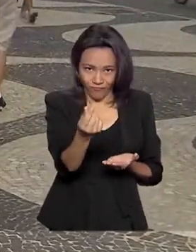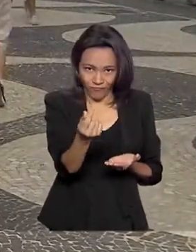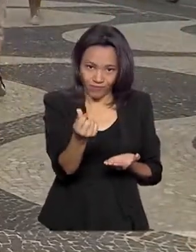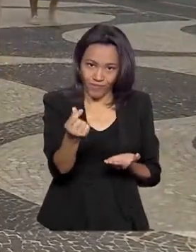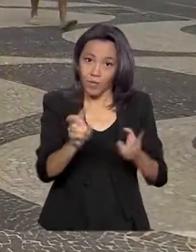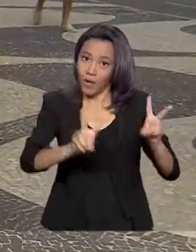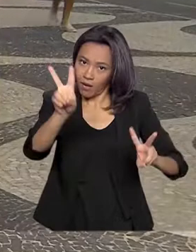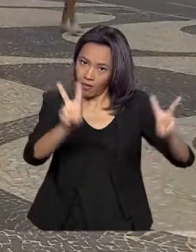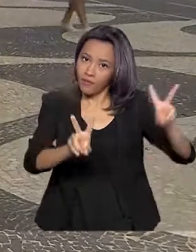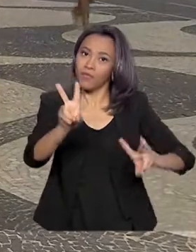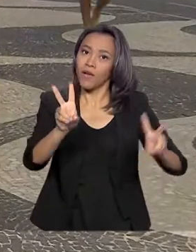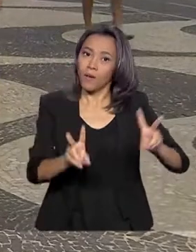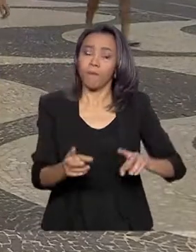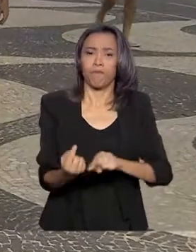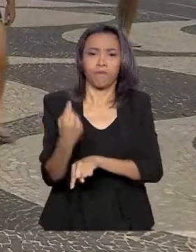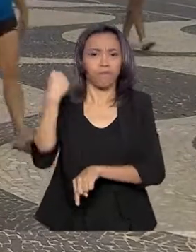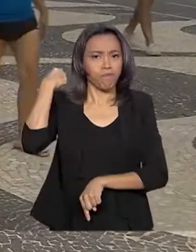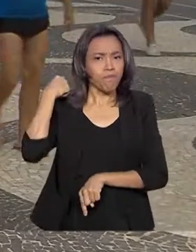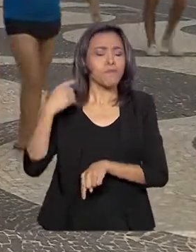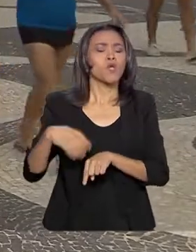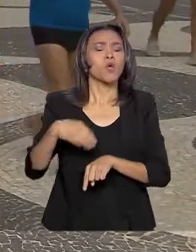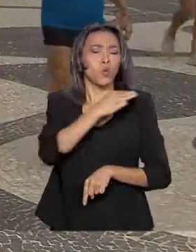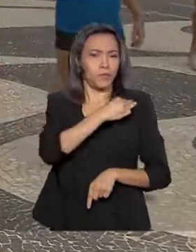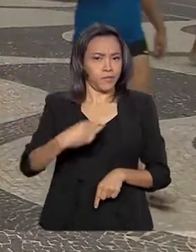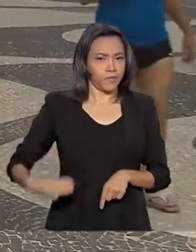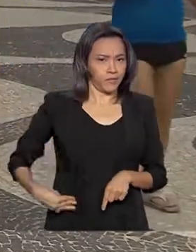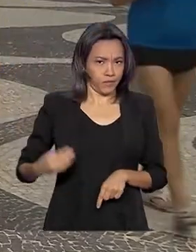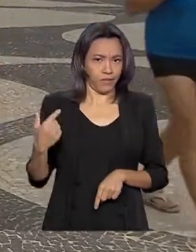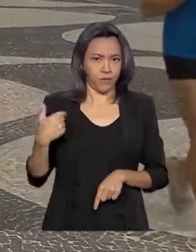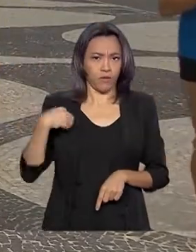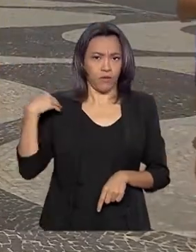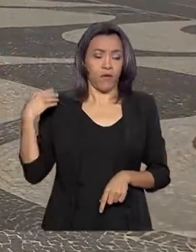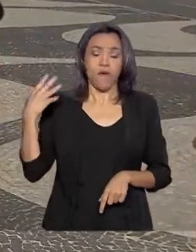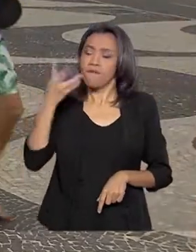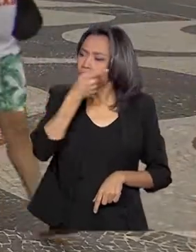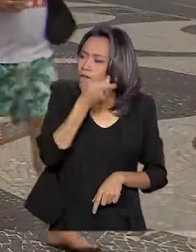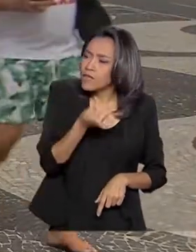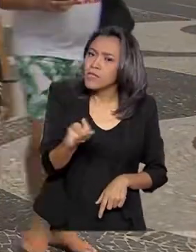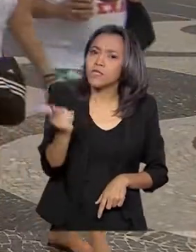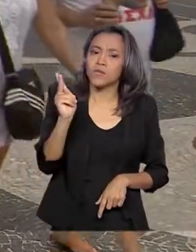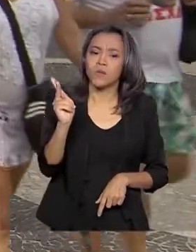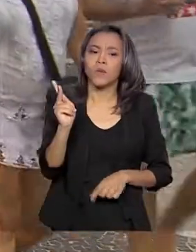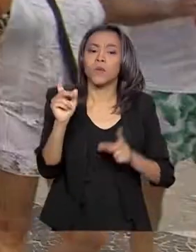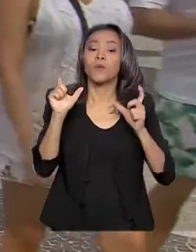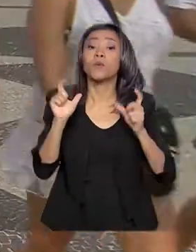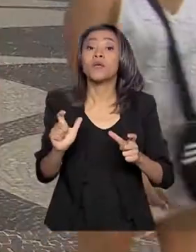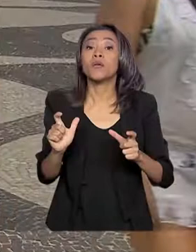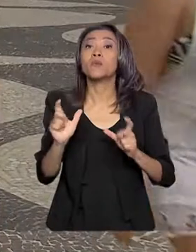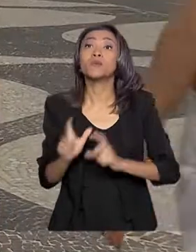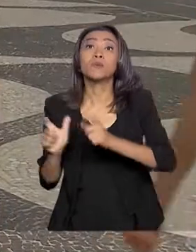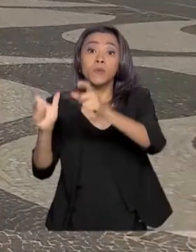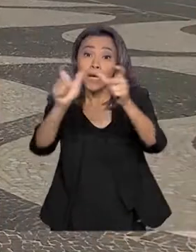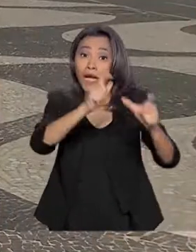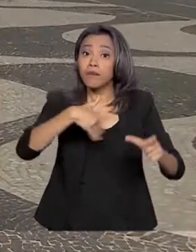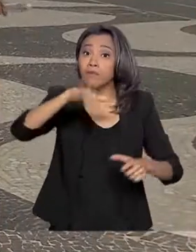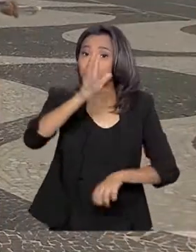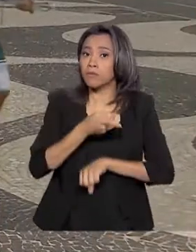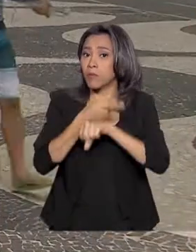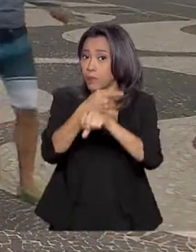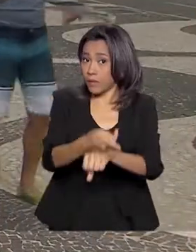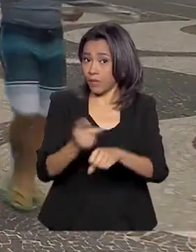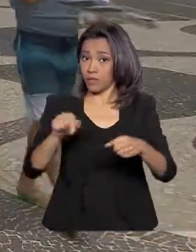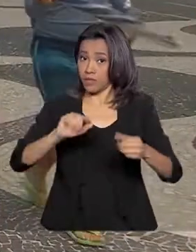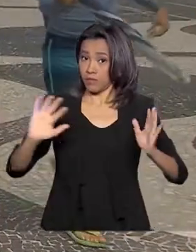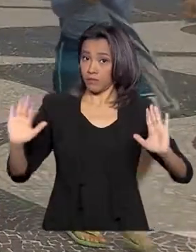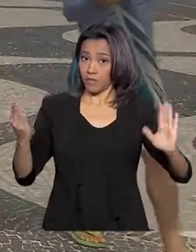festa, Carla, o ministro do Turismo, Marcelo Álvaro Antônio, fez visitas técnicas nos destinos mais procurados nessa época do ano.